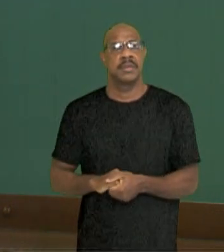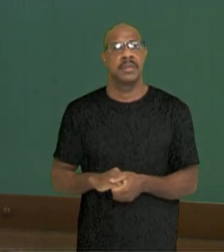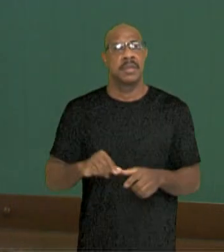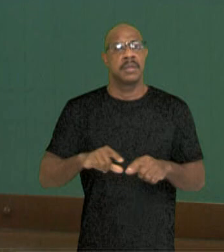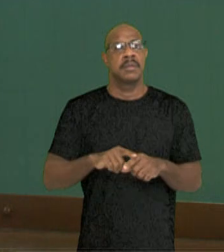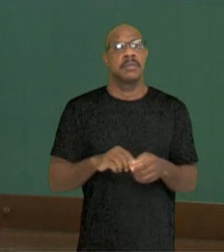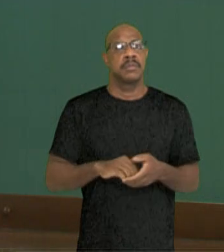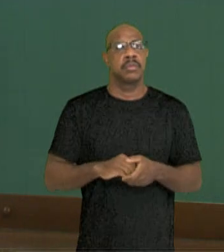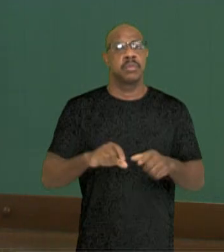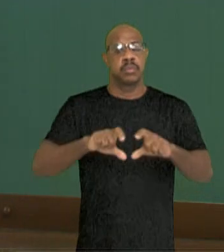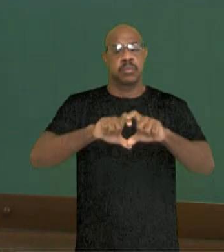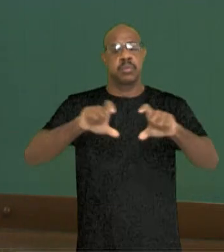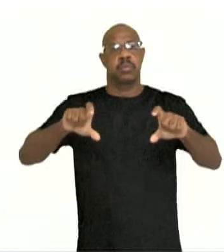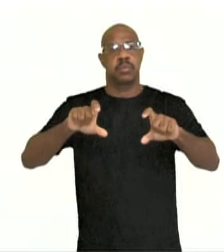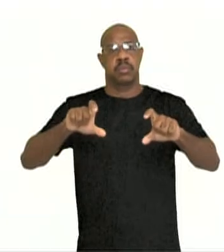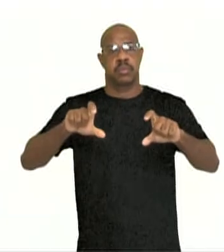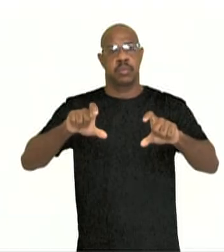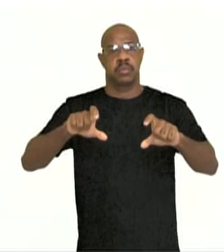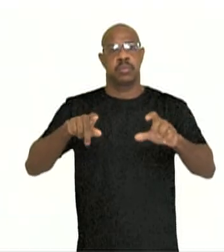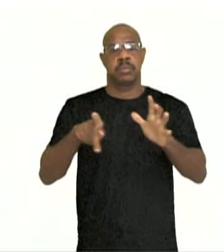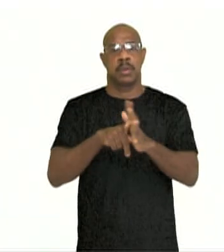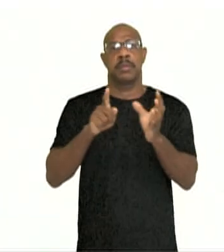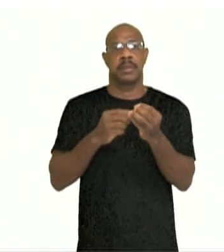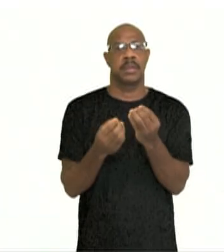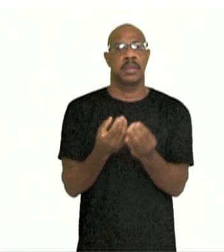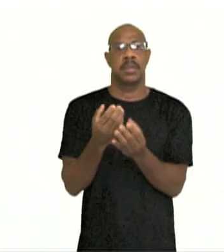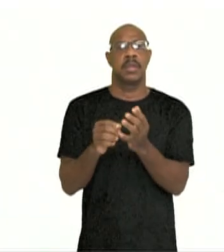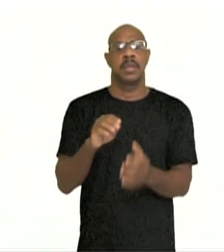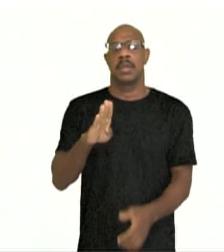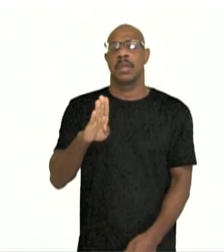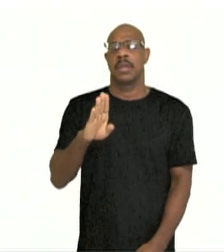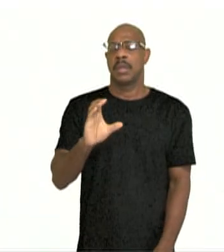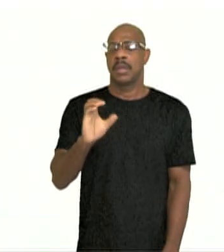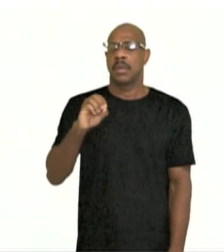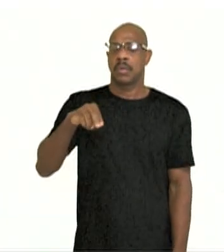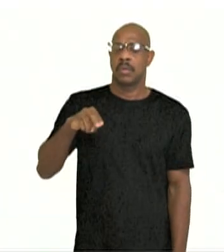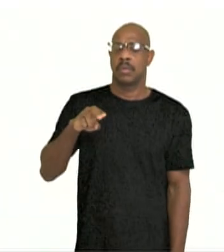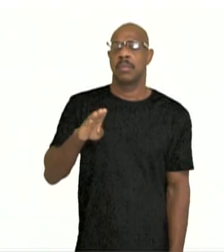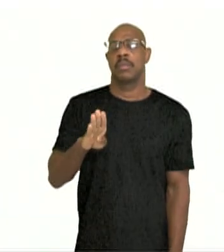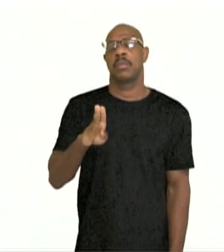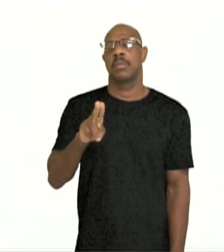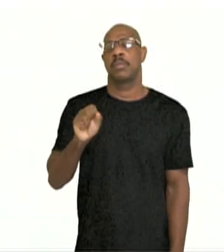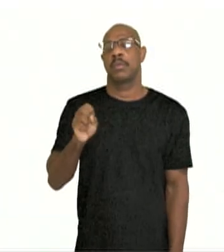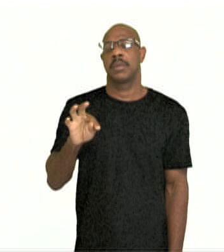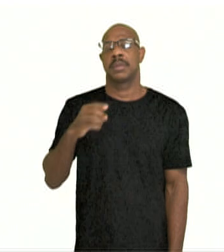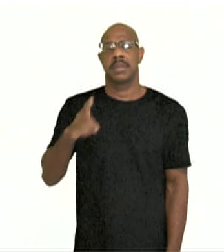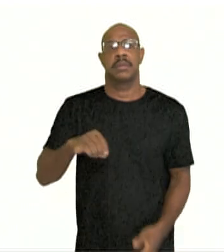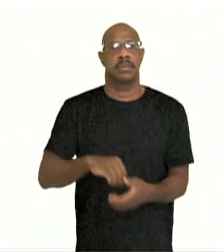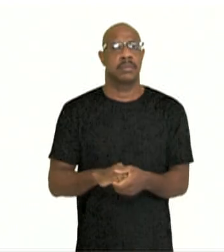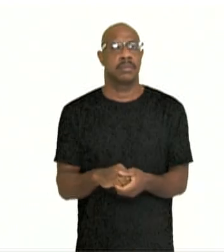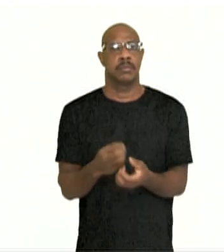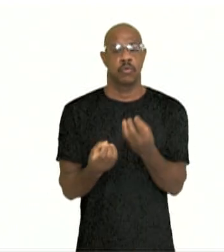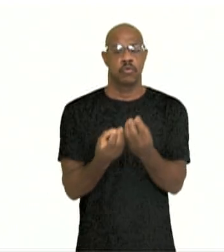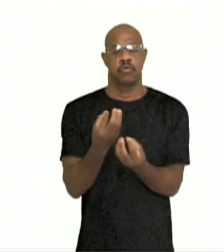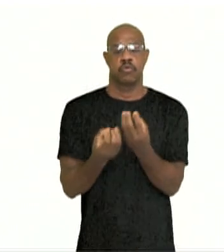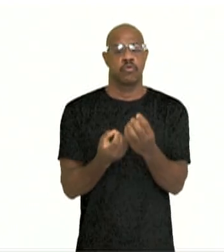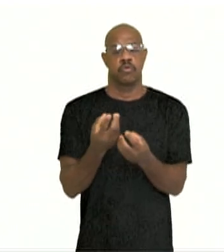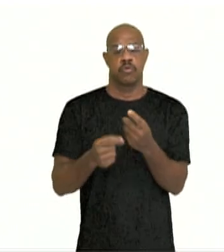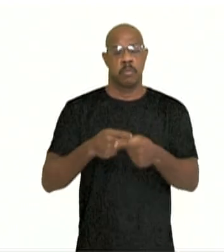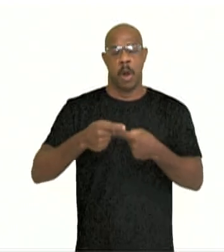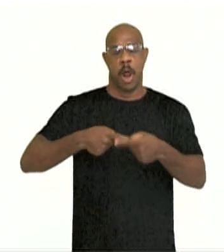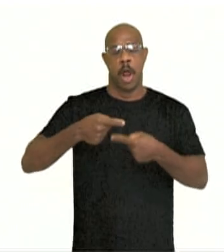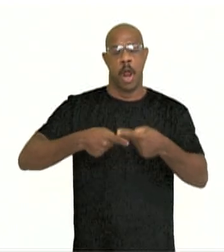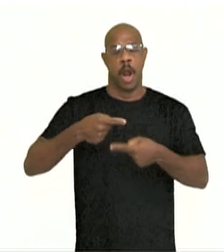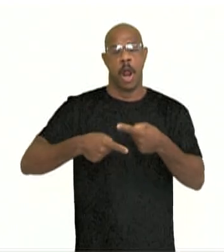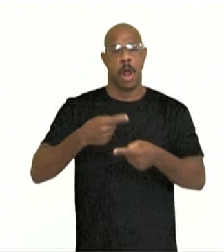química de combustão. A combustão é quando nós temos um combustível e as substâncias orgânicas em geral, todas